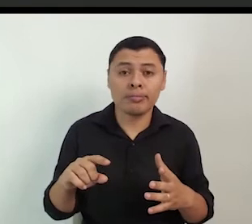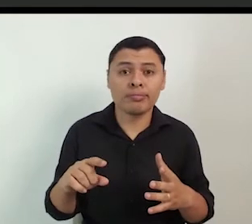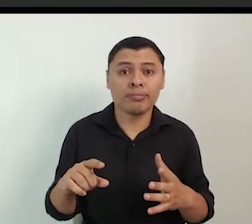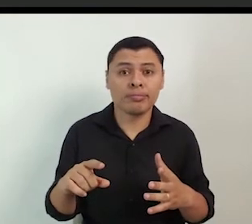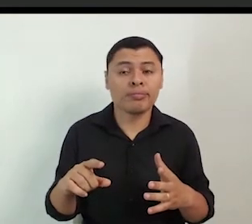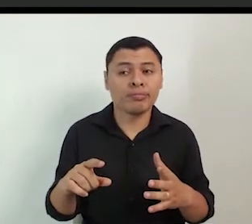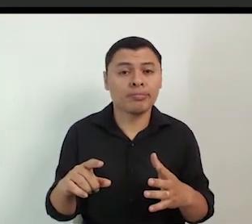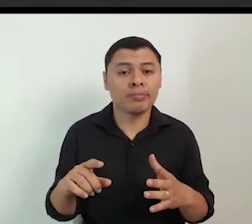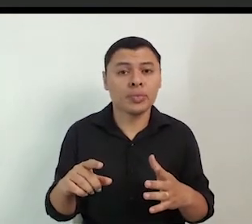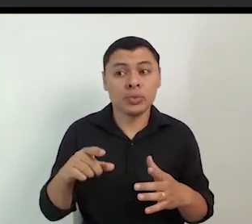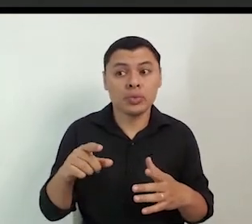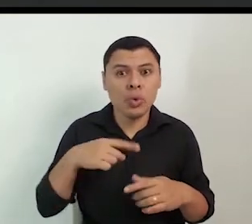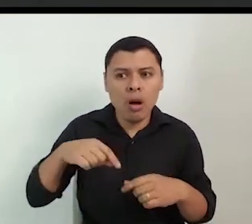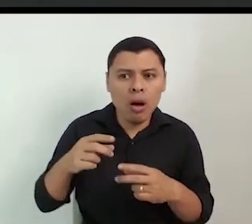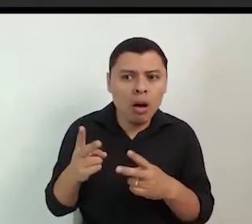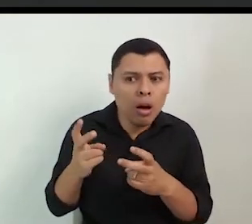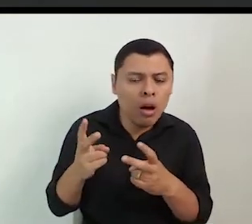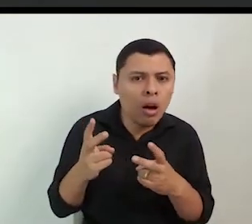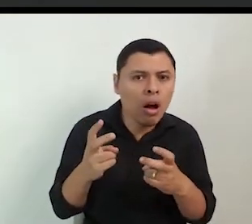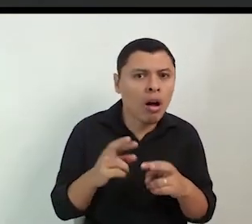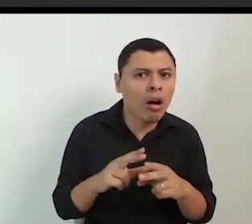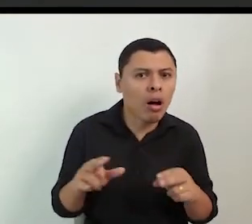muitas das ideias que a gente tem, né,